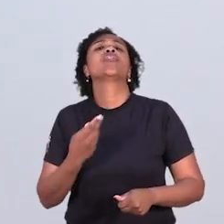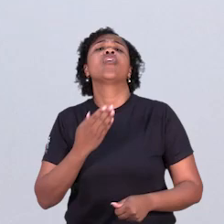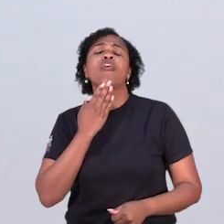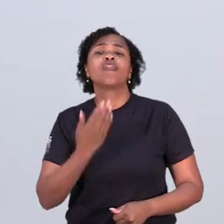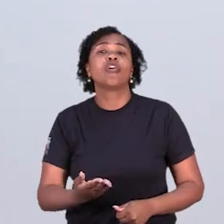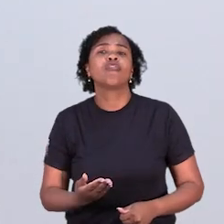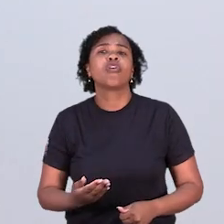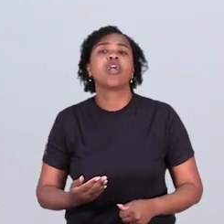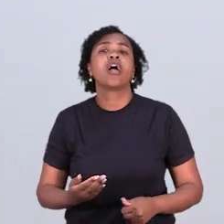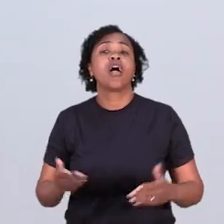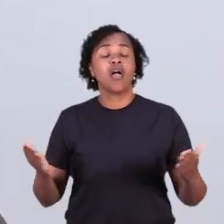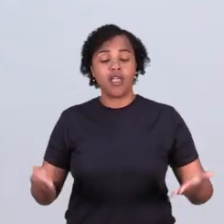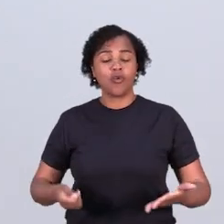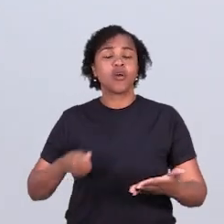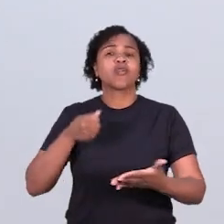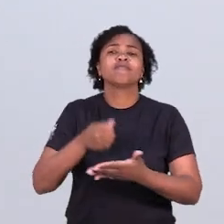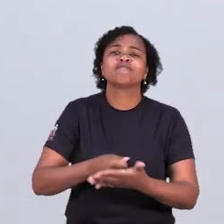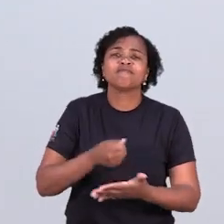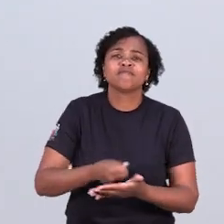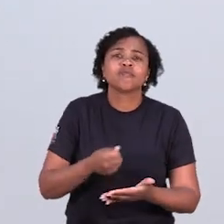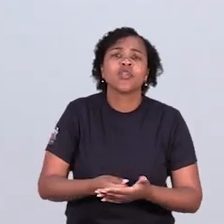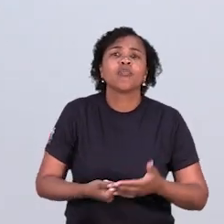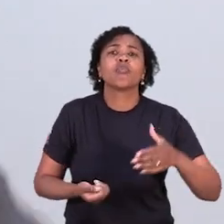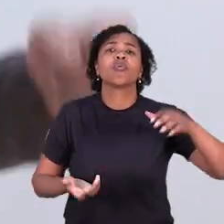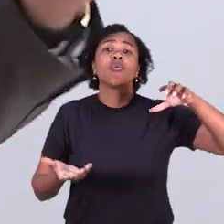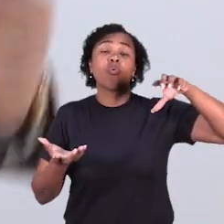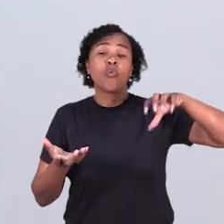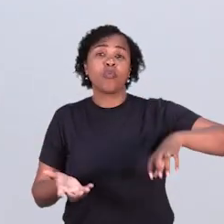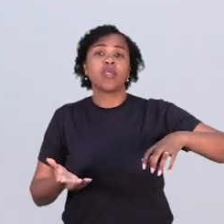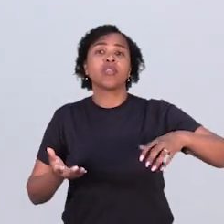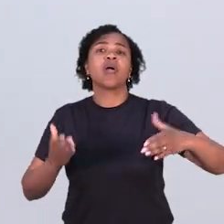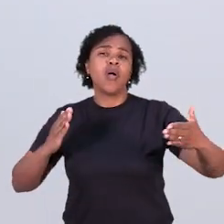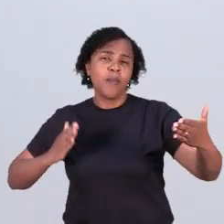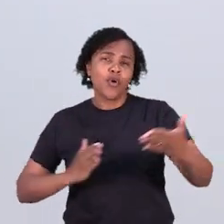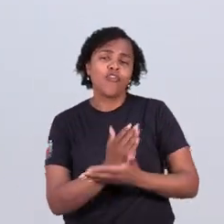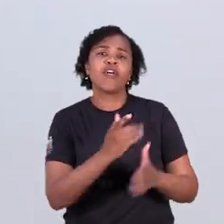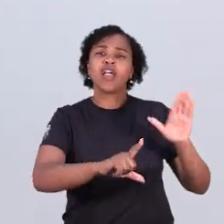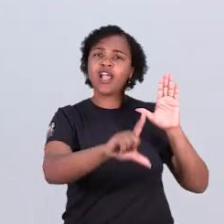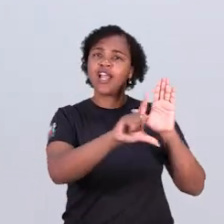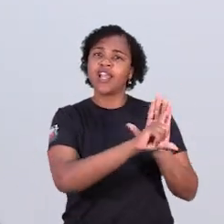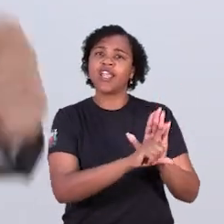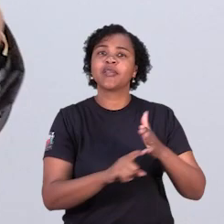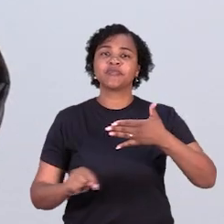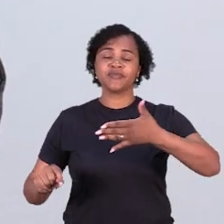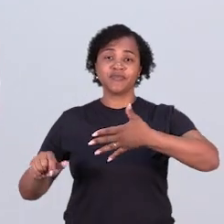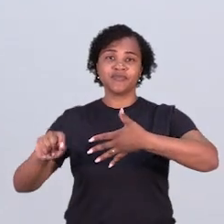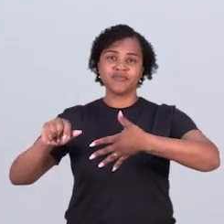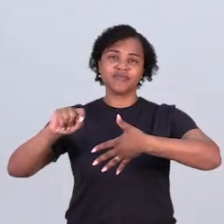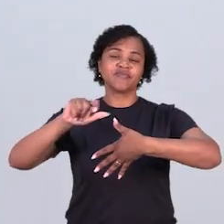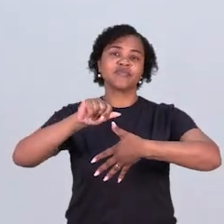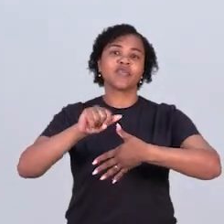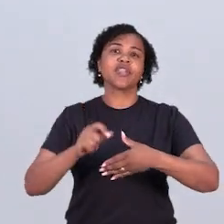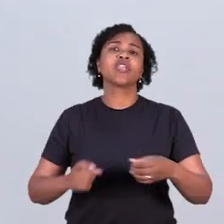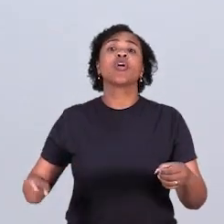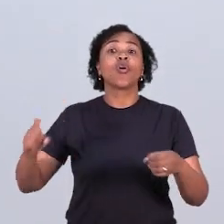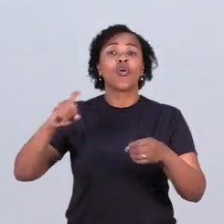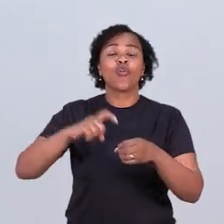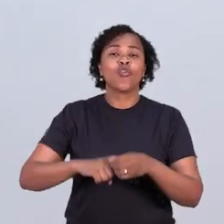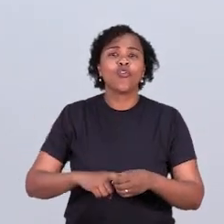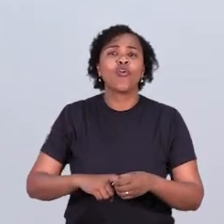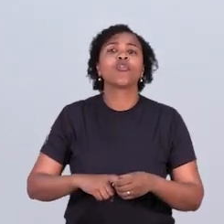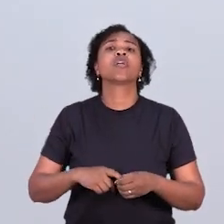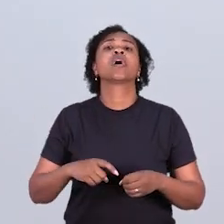foi importante para a gente, e vamos pressionar o Congresso Nacional para que aprove essa lei, para que garanta